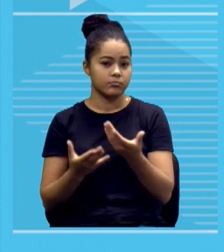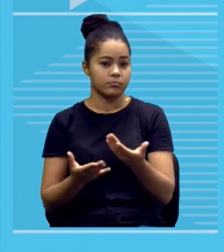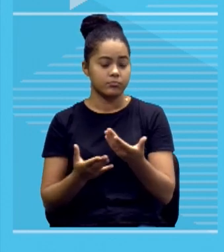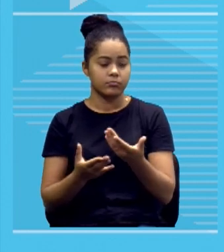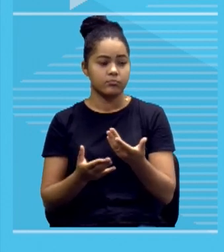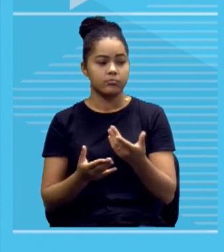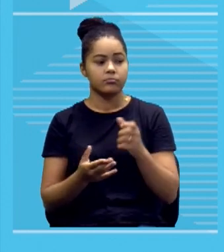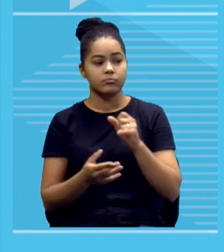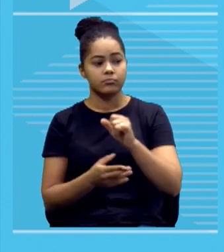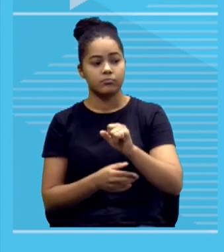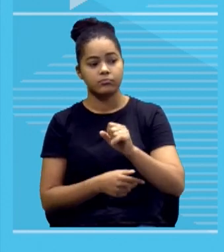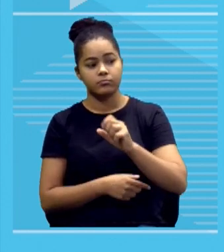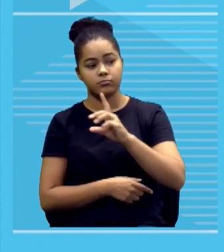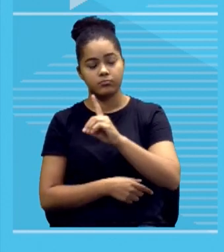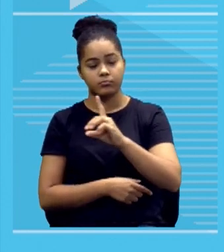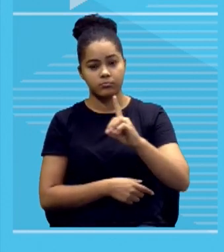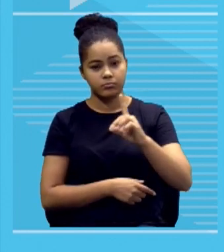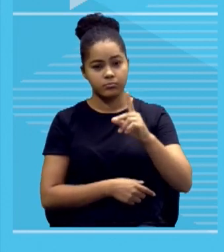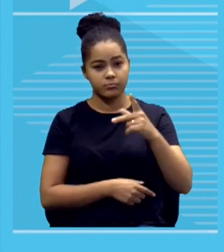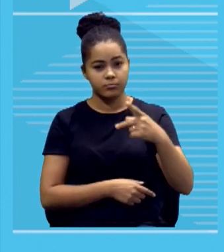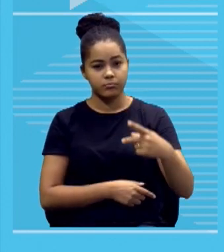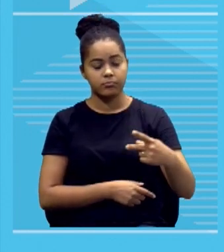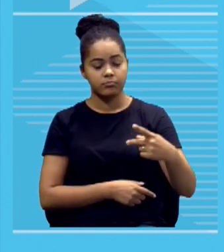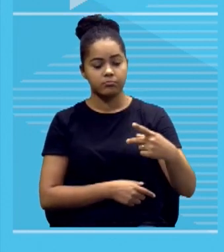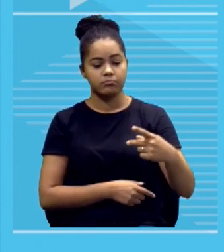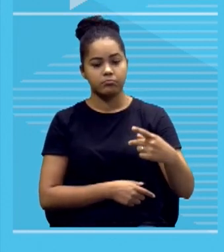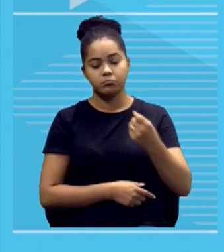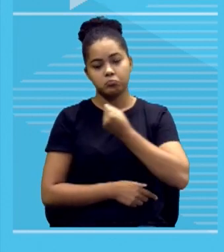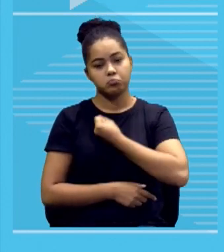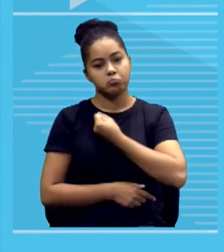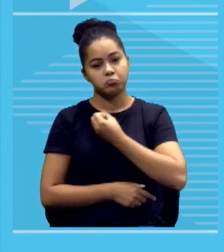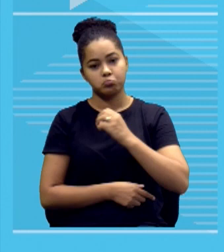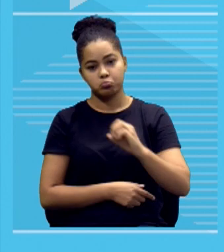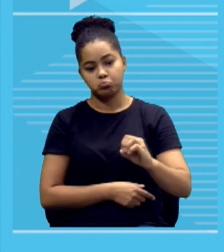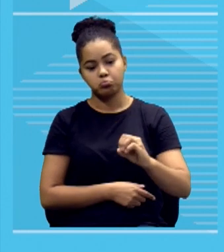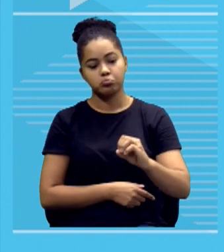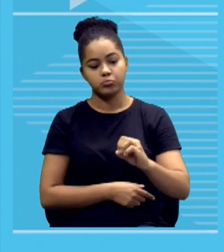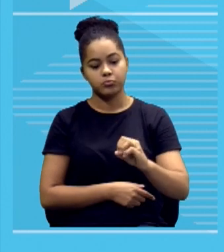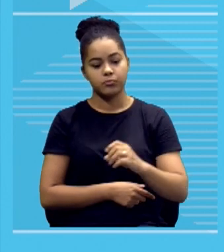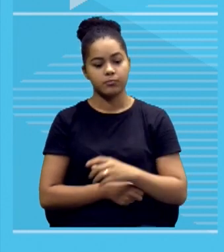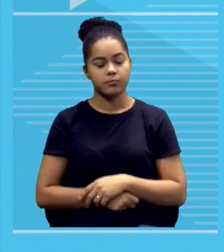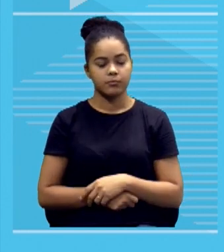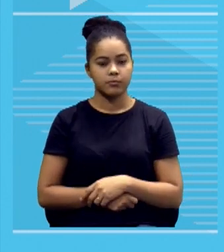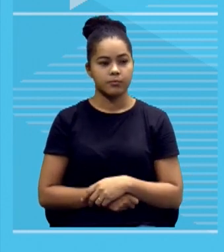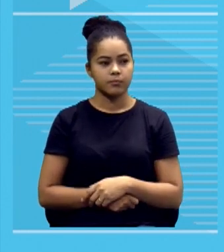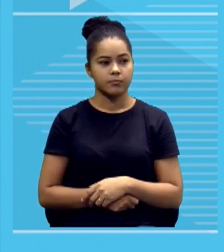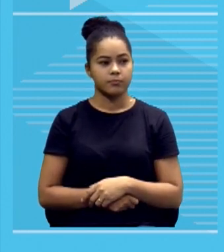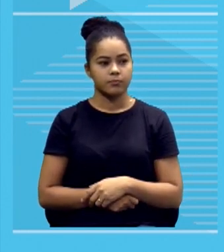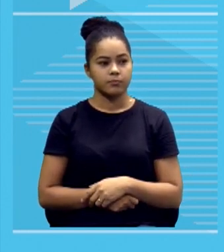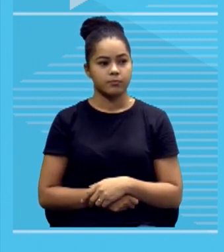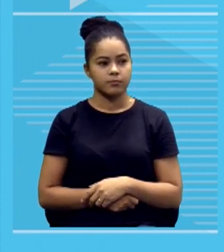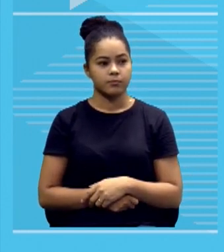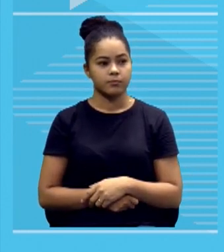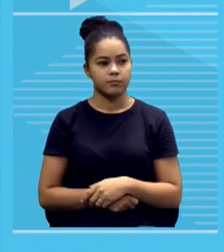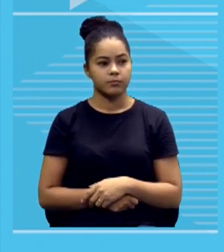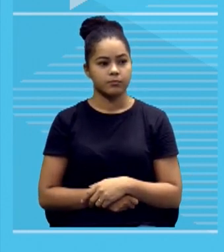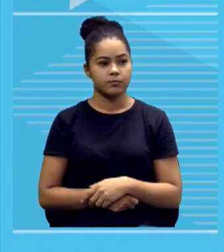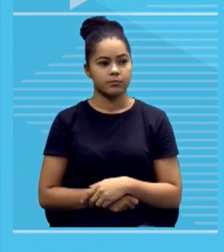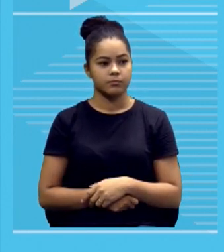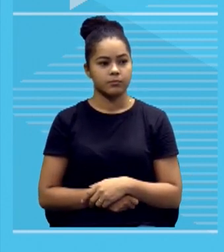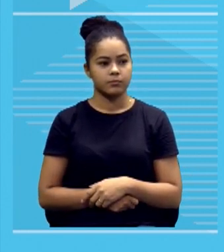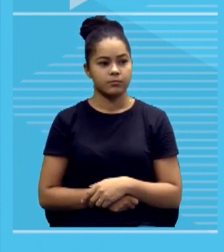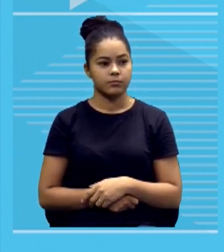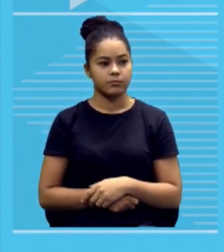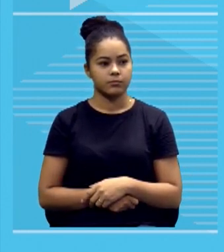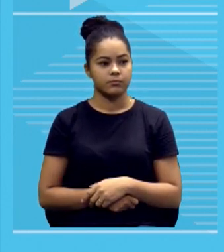minha DDP vale 0. Então, quando eu aplicar força eletromotriz igual a DDP mais R